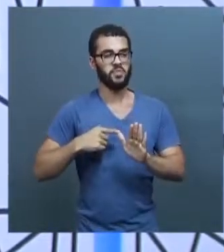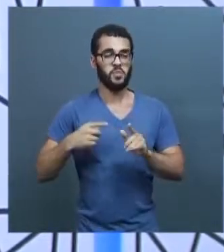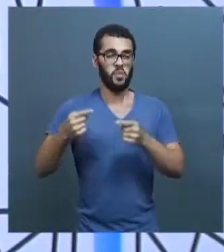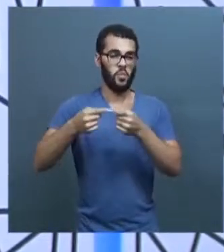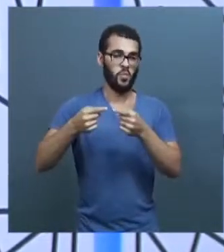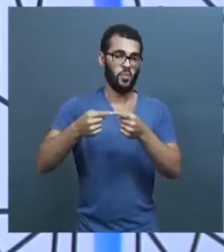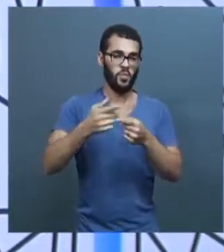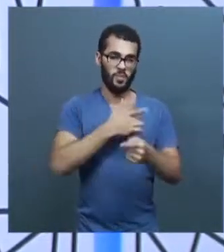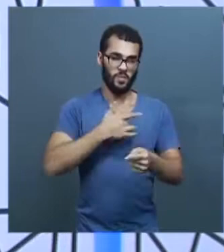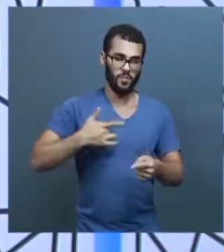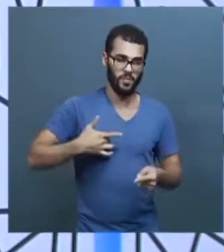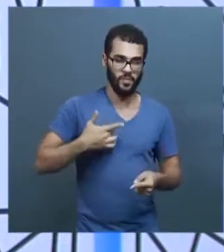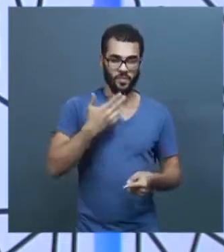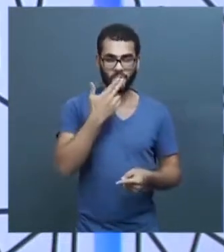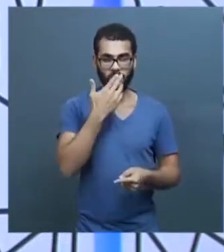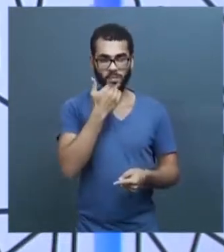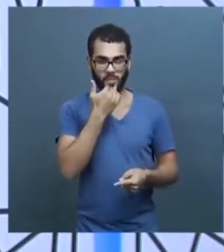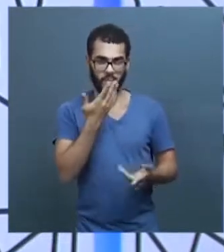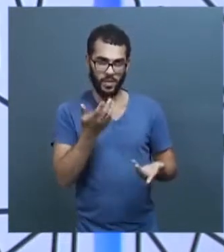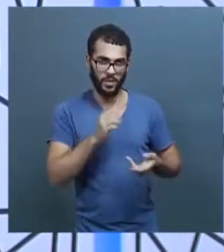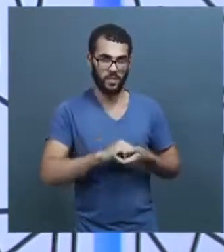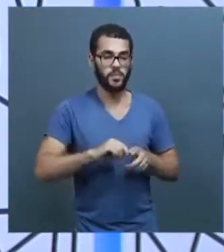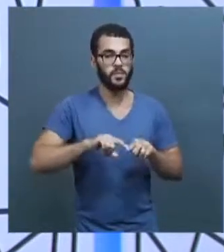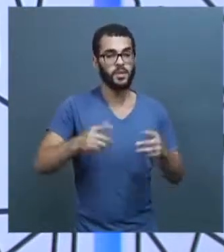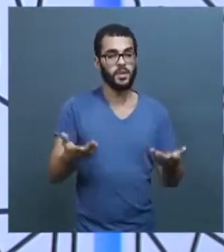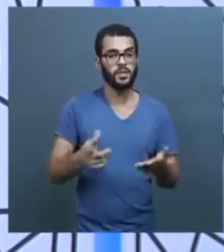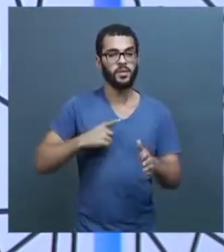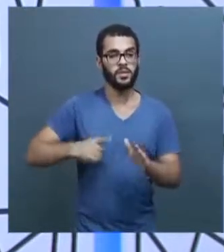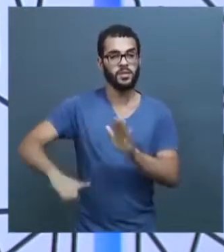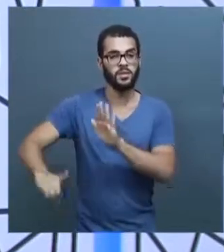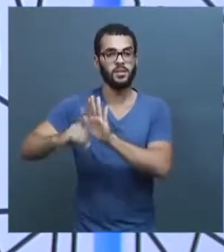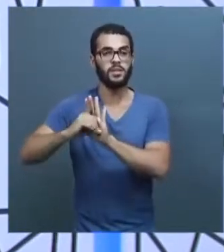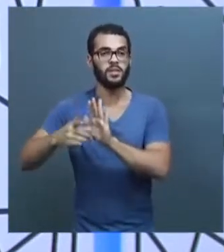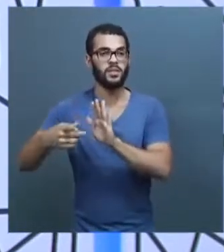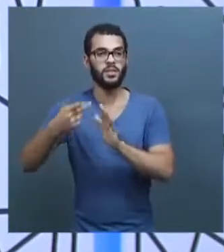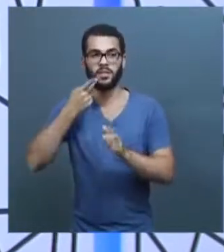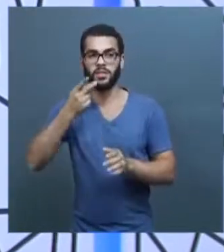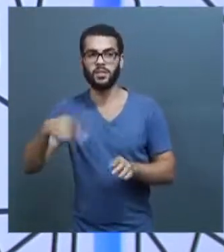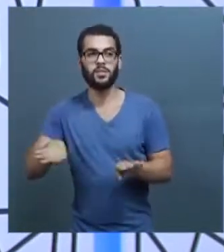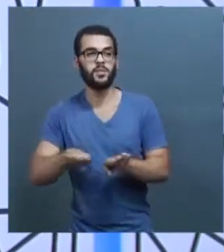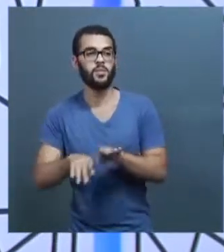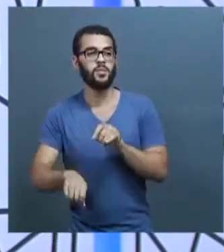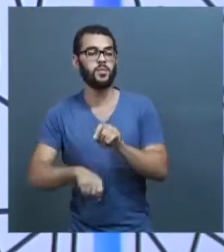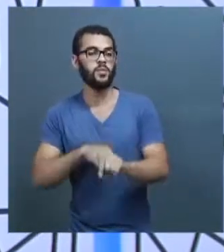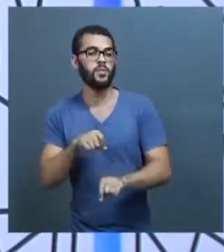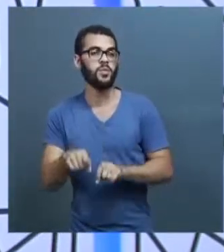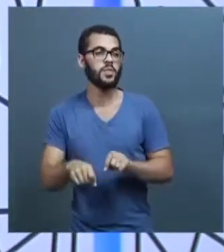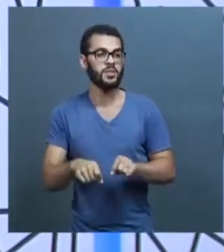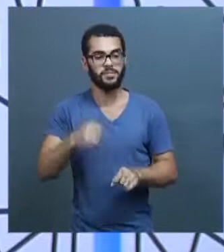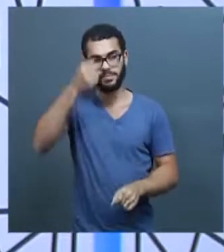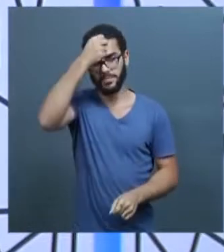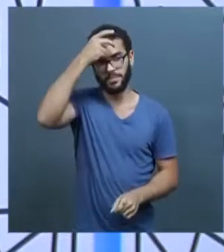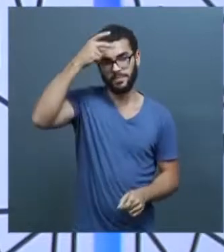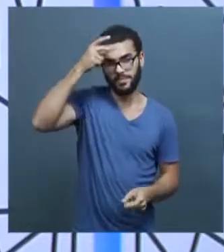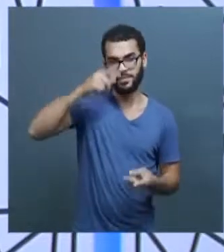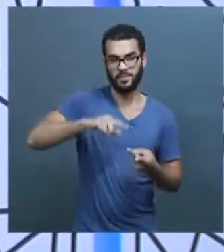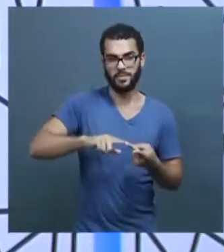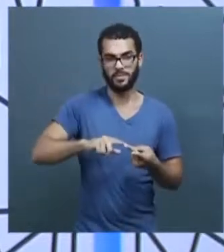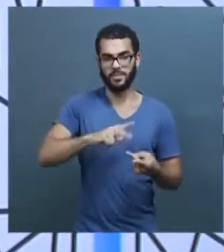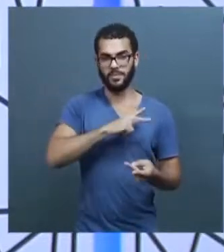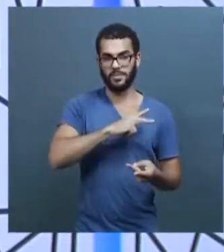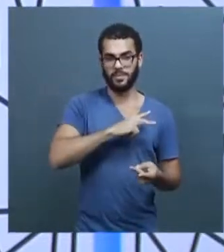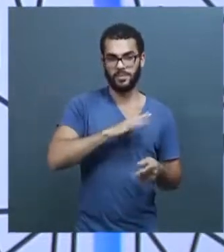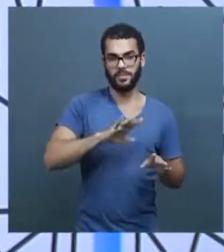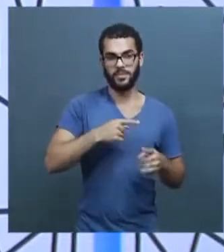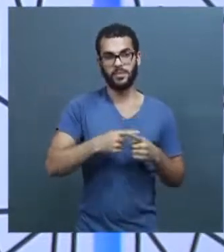veio abranger também não só as escolas estaduais, mas as municipais e as privadas, onde a gente vê também em algumas